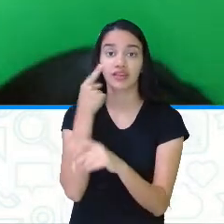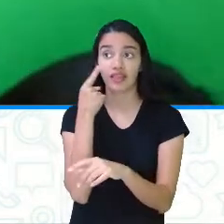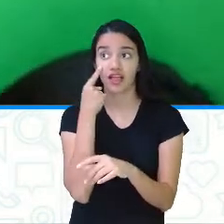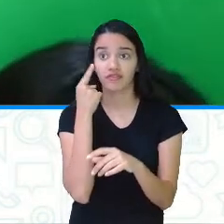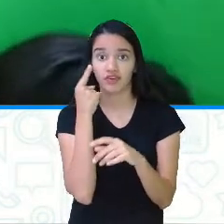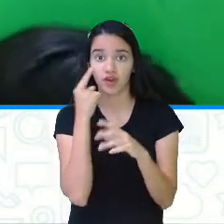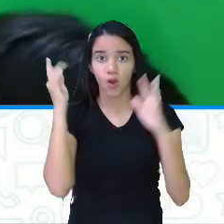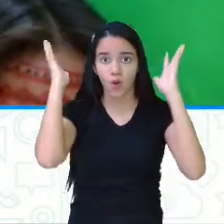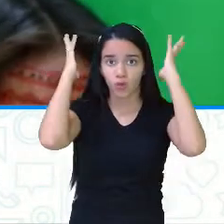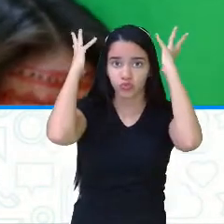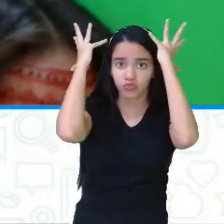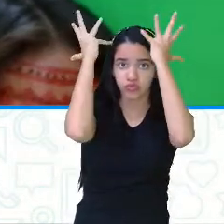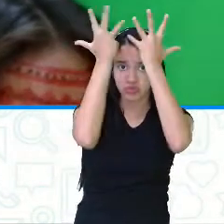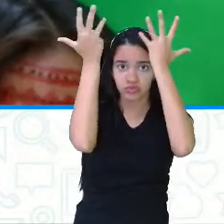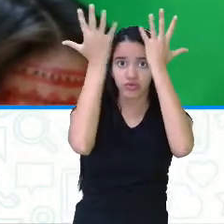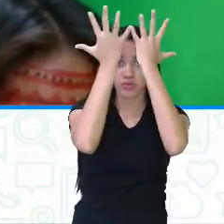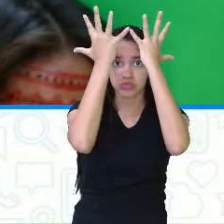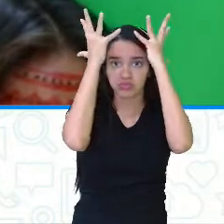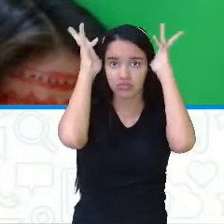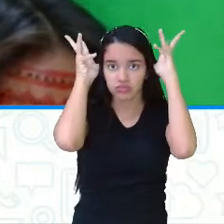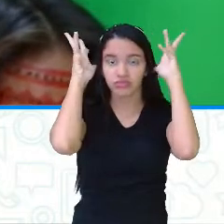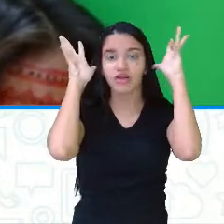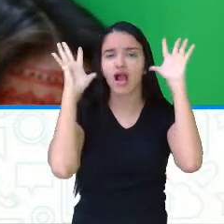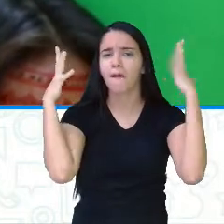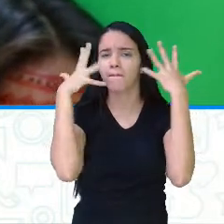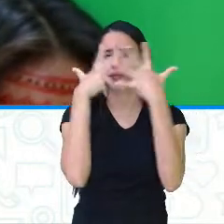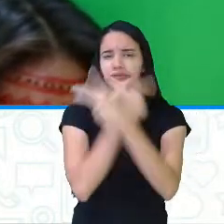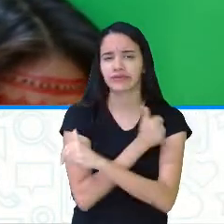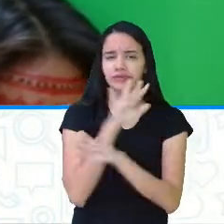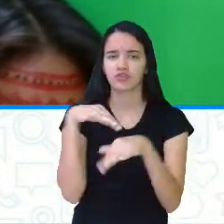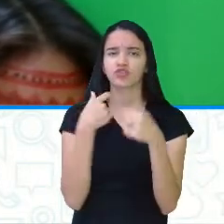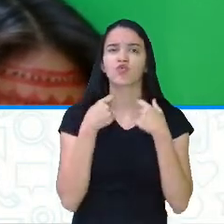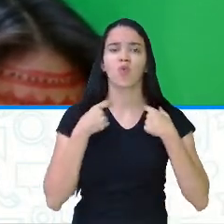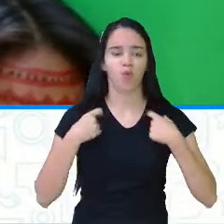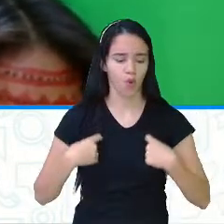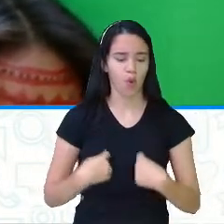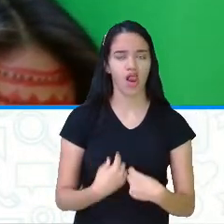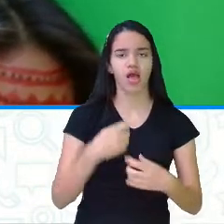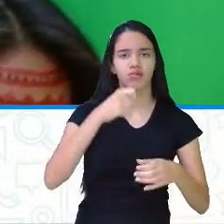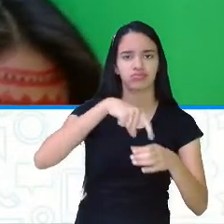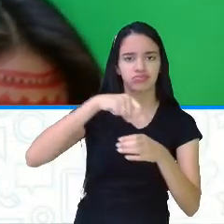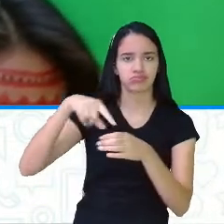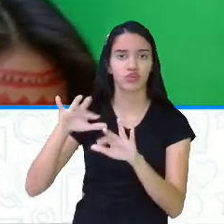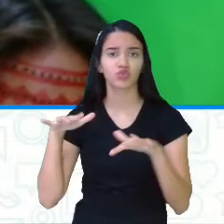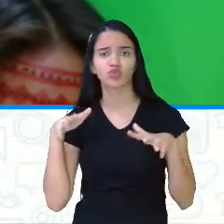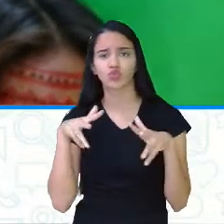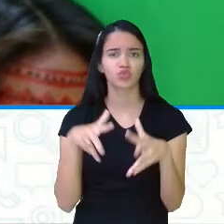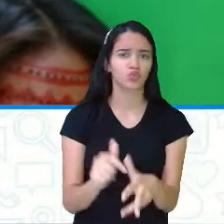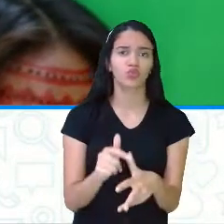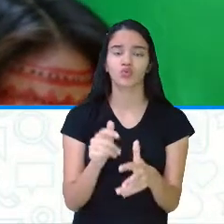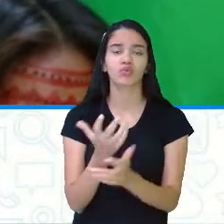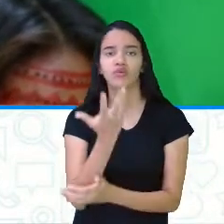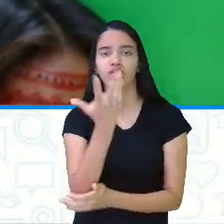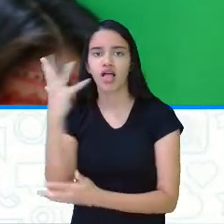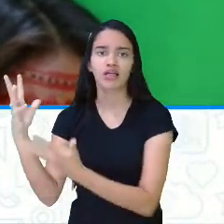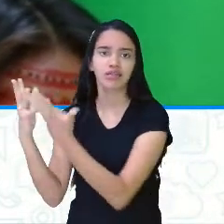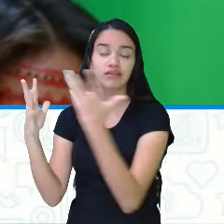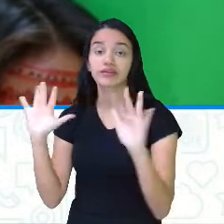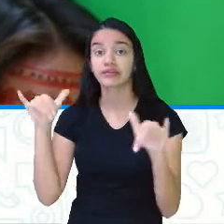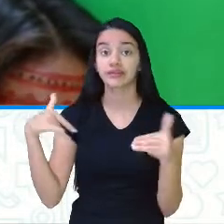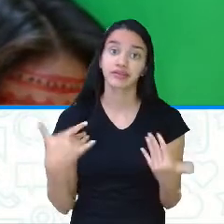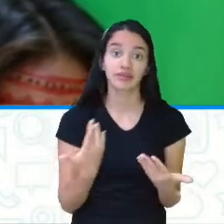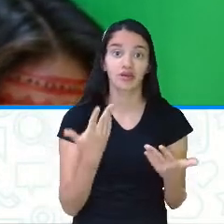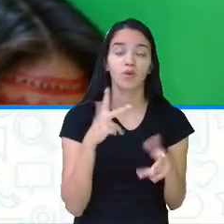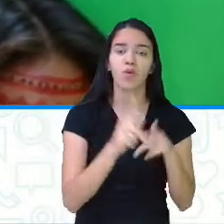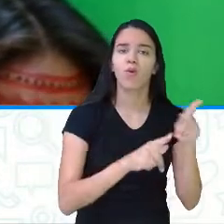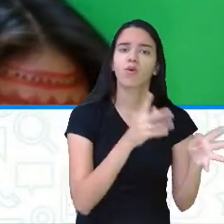umas penas muito bonitas, o colar dele também é feito com sementes, tudo eles tiram da natureza, gente. Então, os